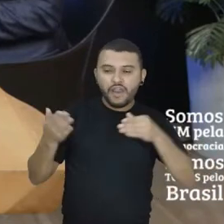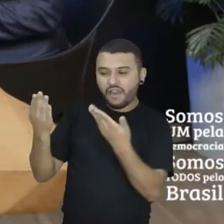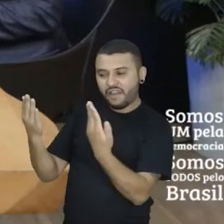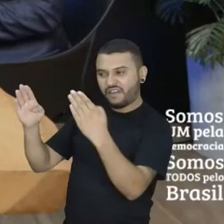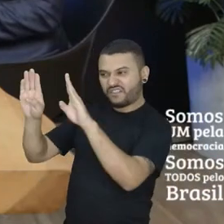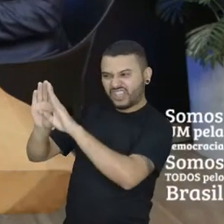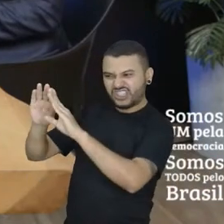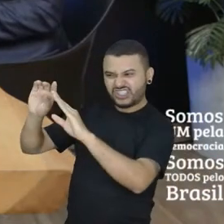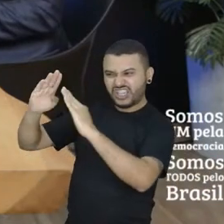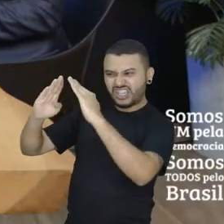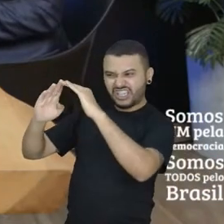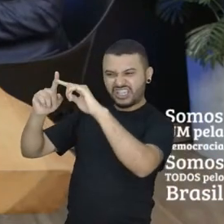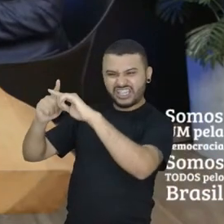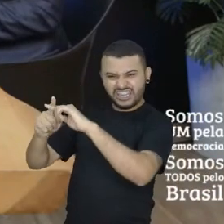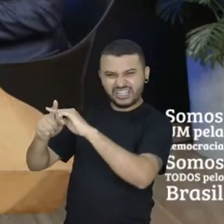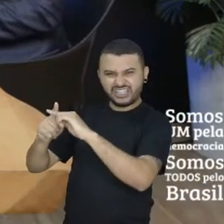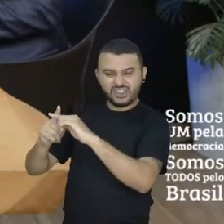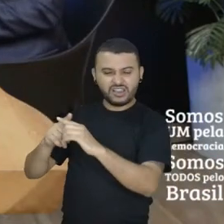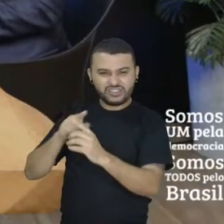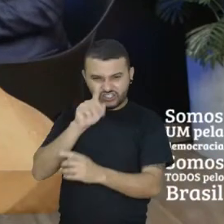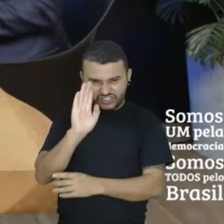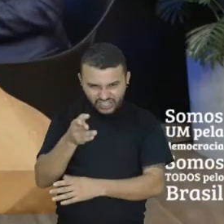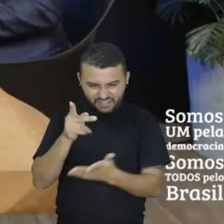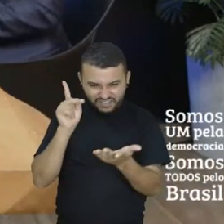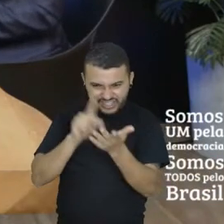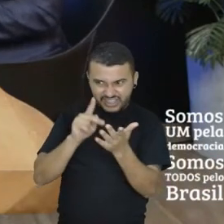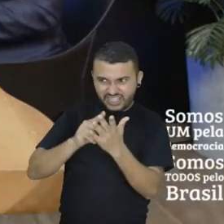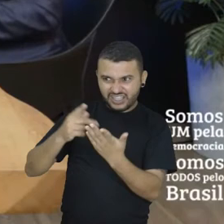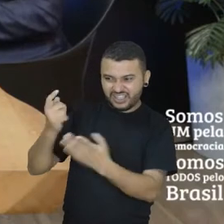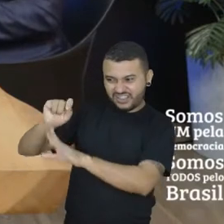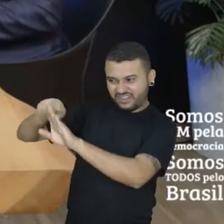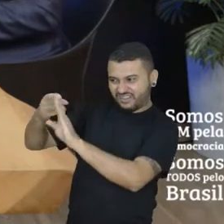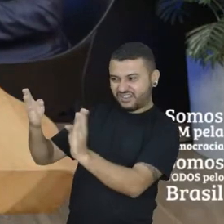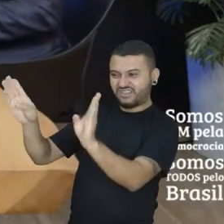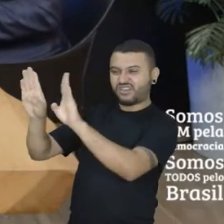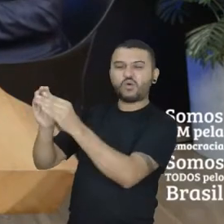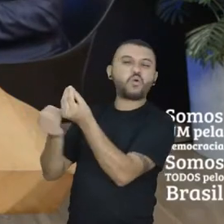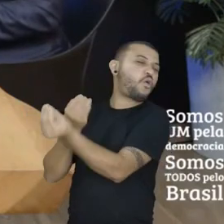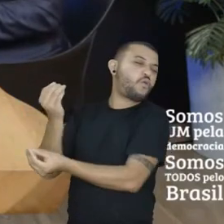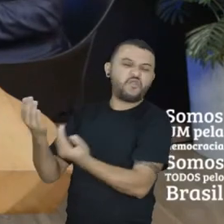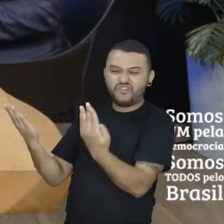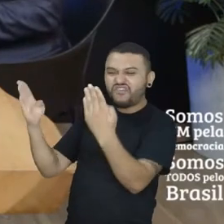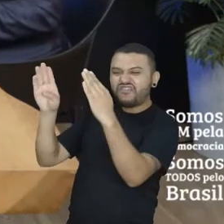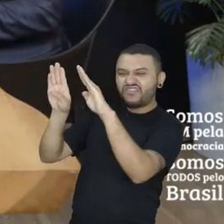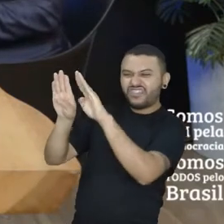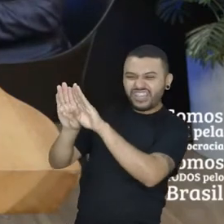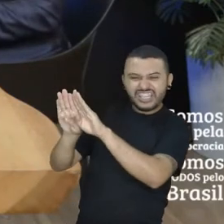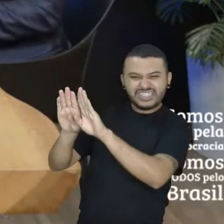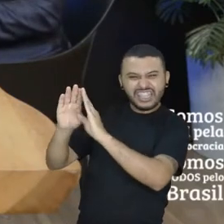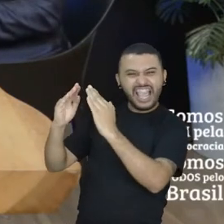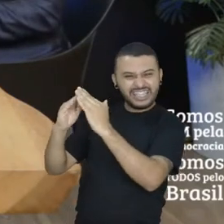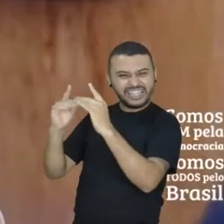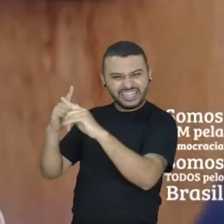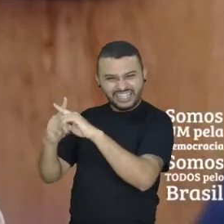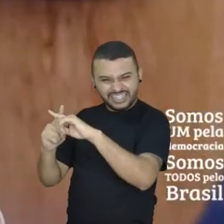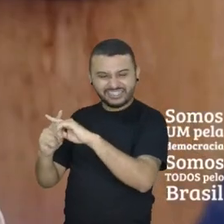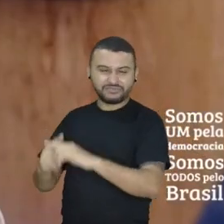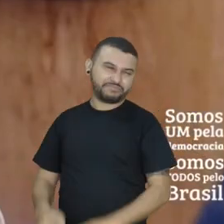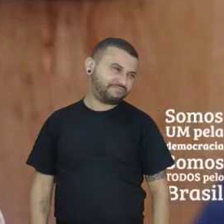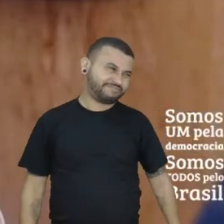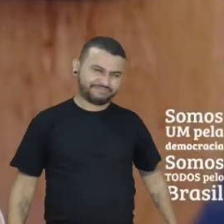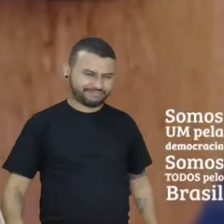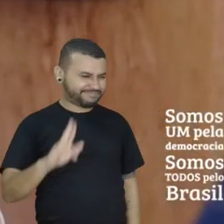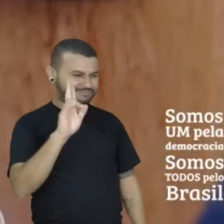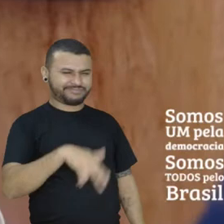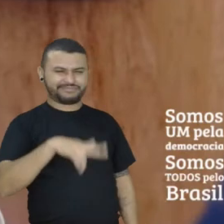senhor já, vocês já escolheram chave ou se vai blindar? Explica como que vai ser esse processo de fechamento aí. Não há